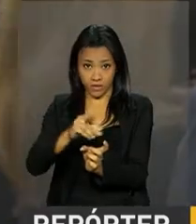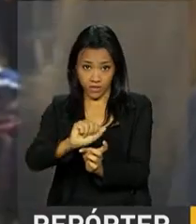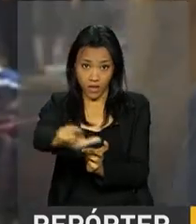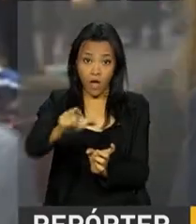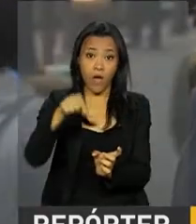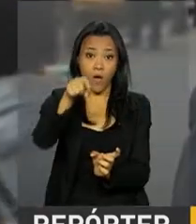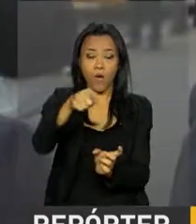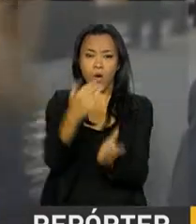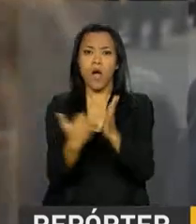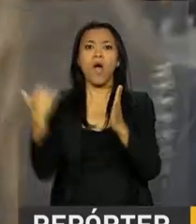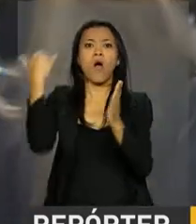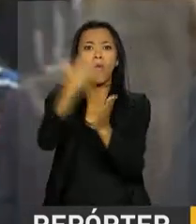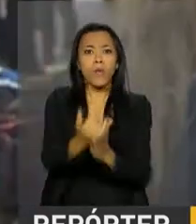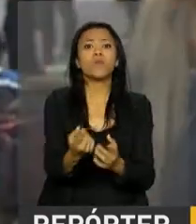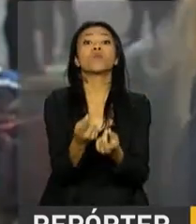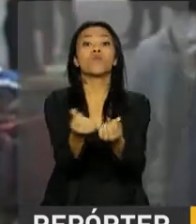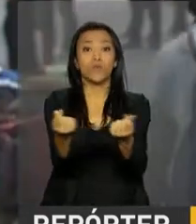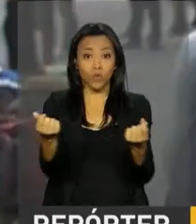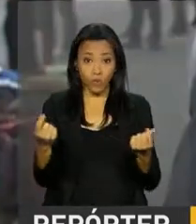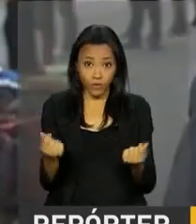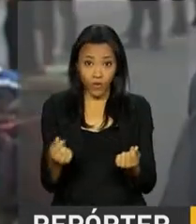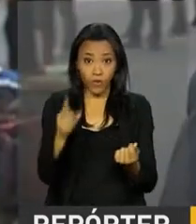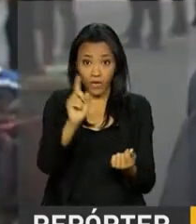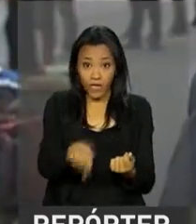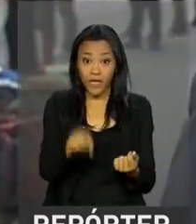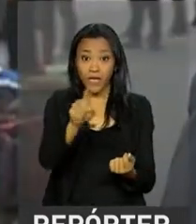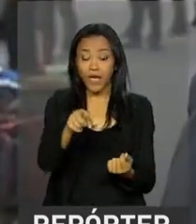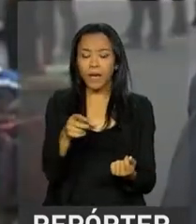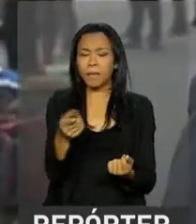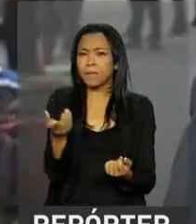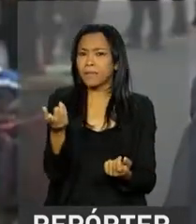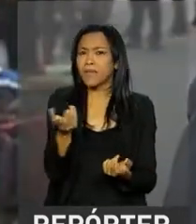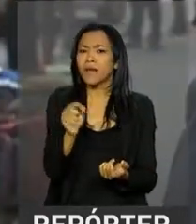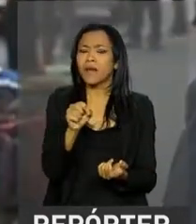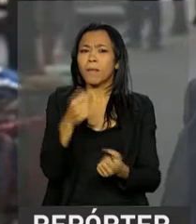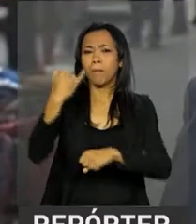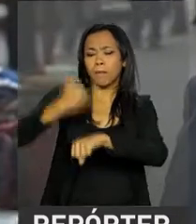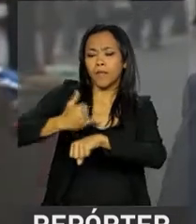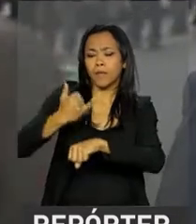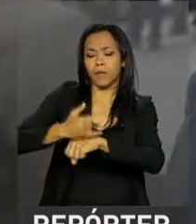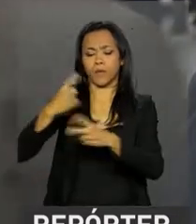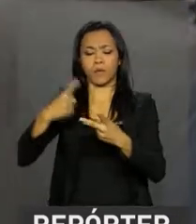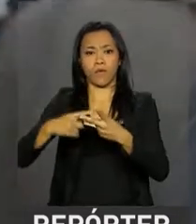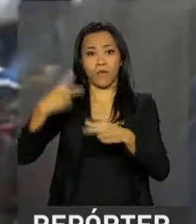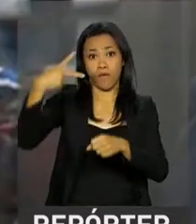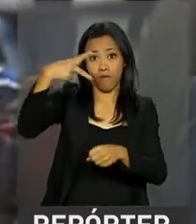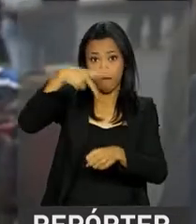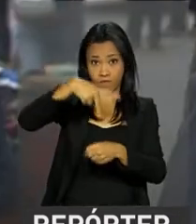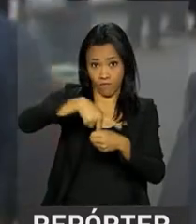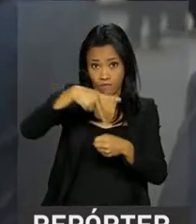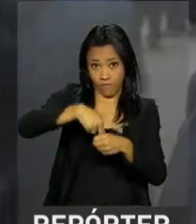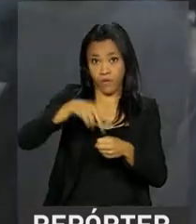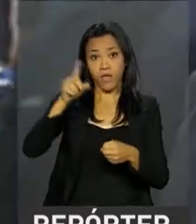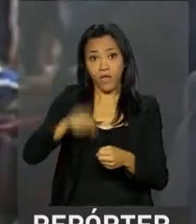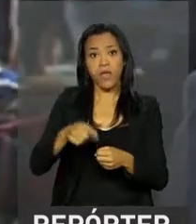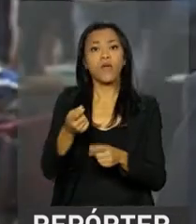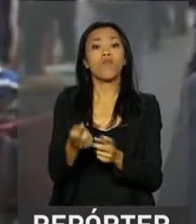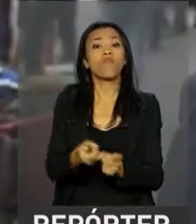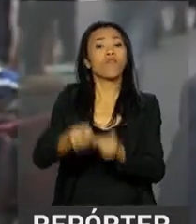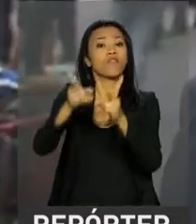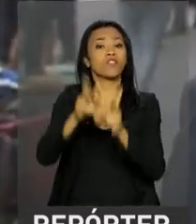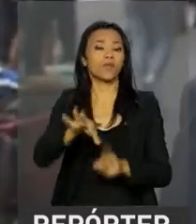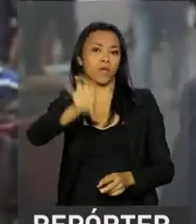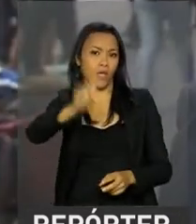dos preços das commodities produtos básicos como soja minério de ferro e petróleo que são cotados em dólar a exportação de alguns